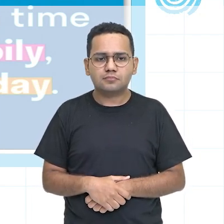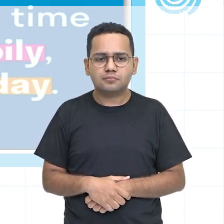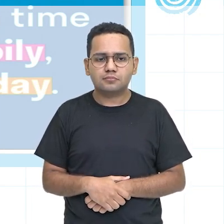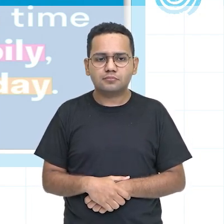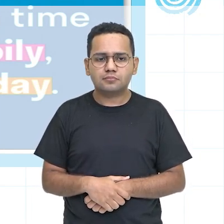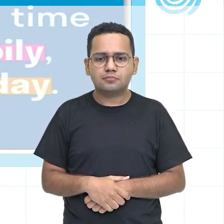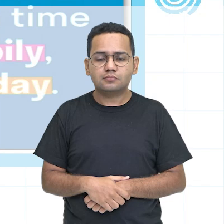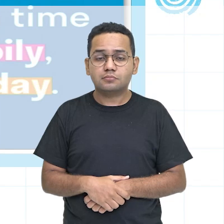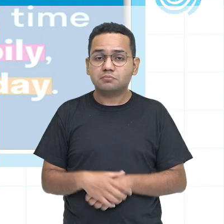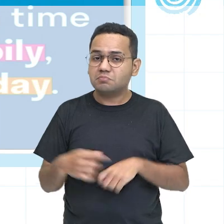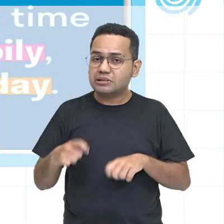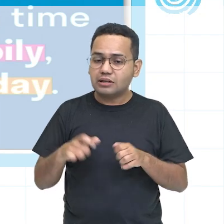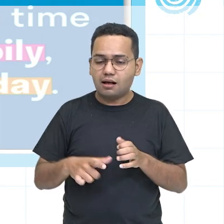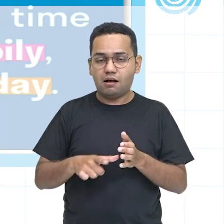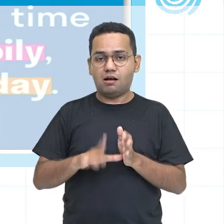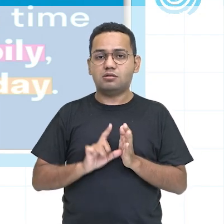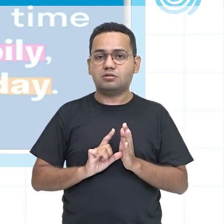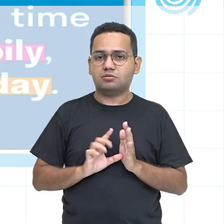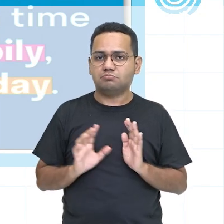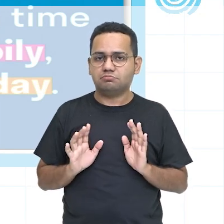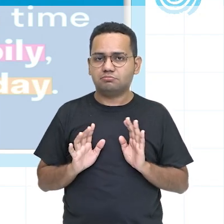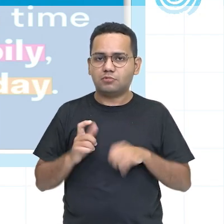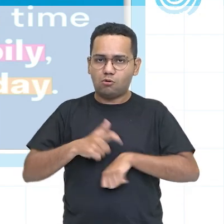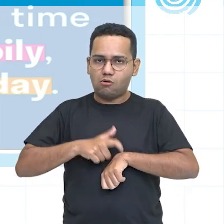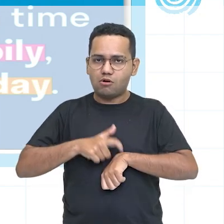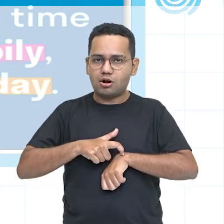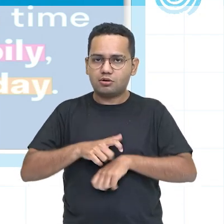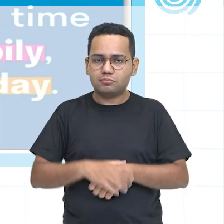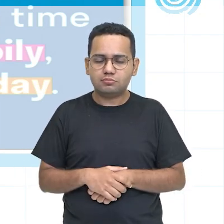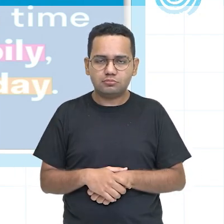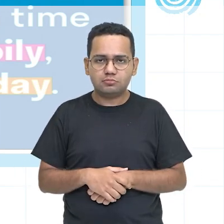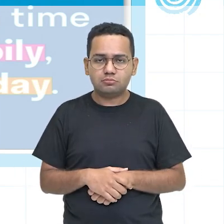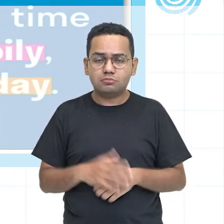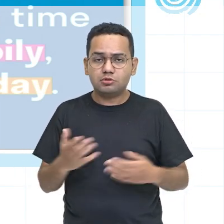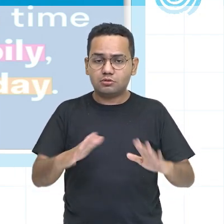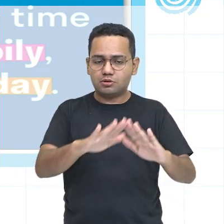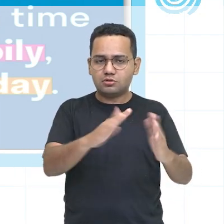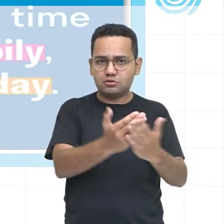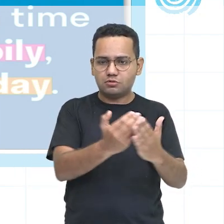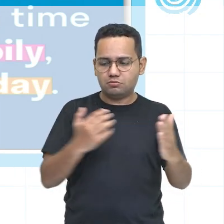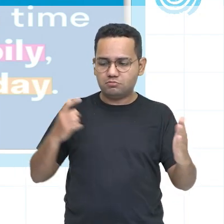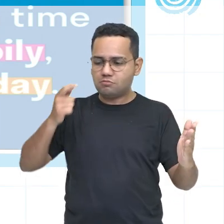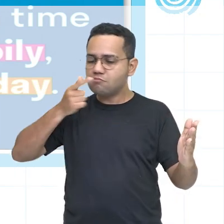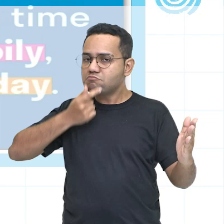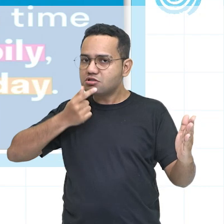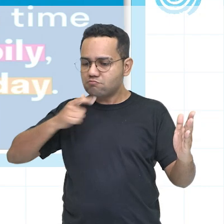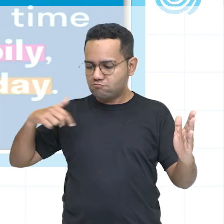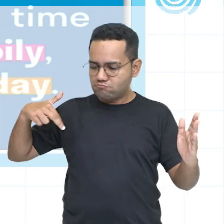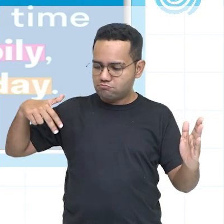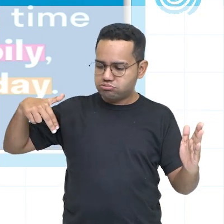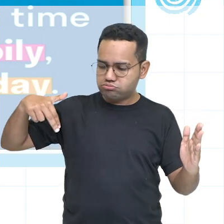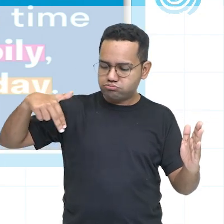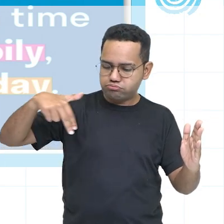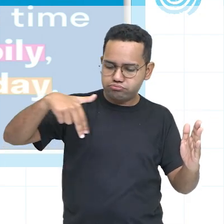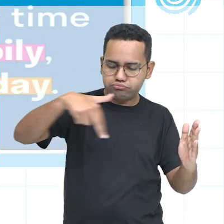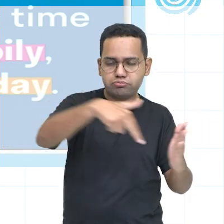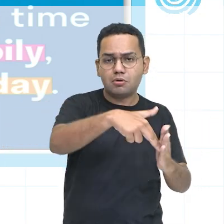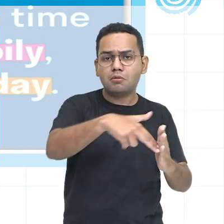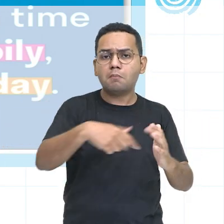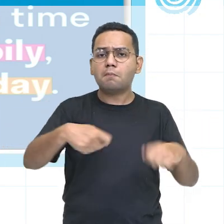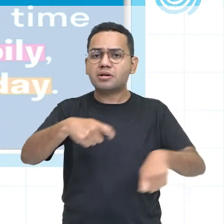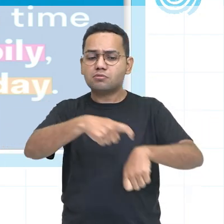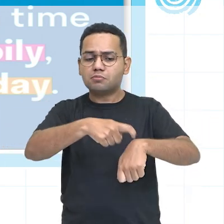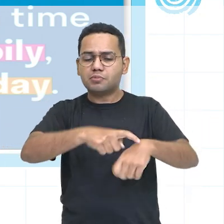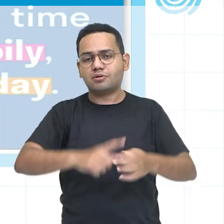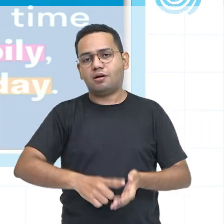chegar cedo hoje. Então, ele caminhou lentamente para a escola, ele queria chegar cedo. De qualquer forma, ele queria chegar cedo. Então,